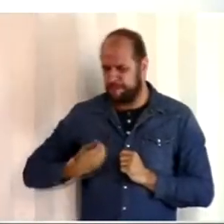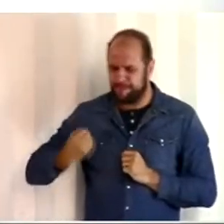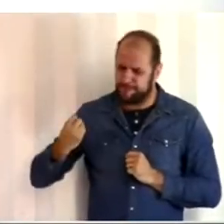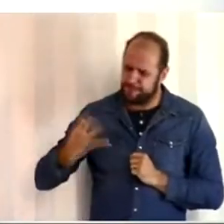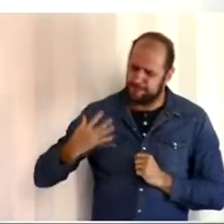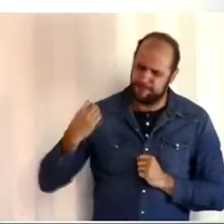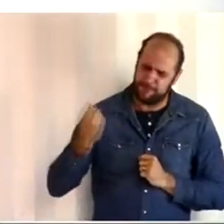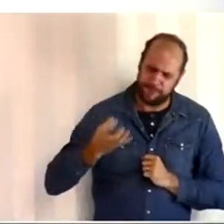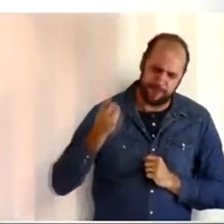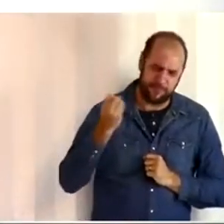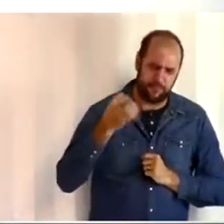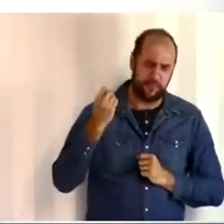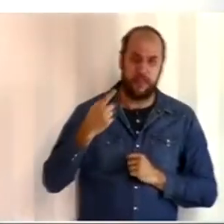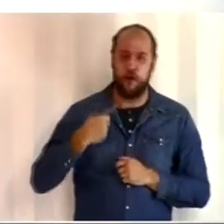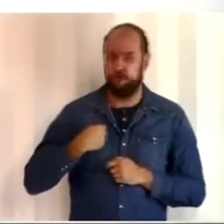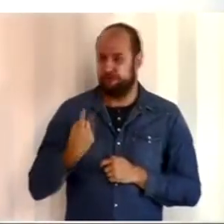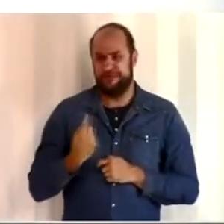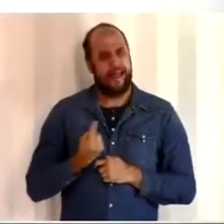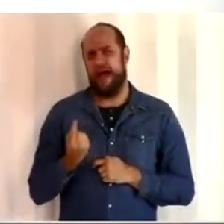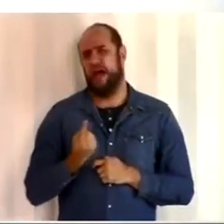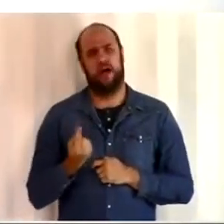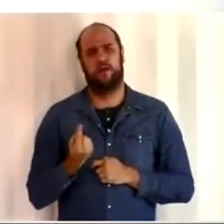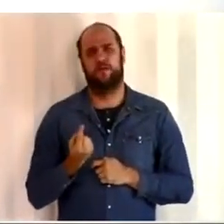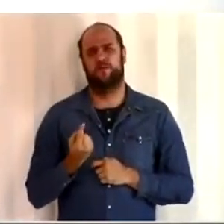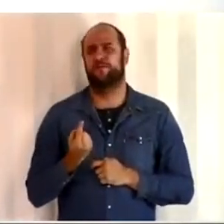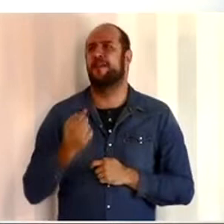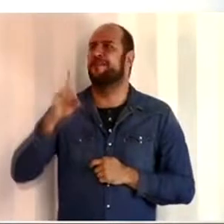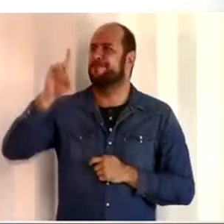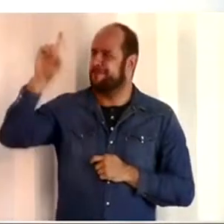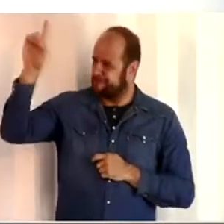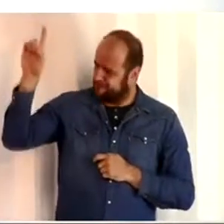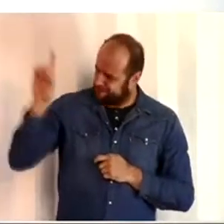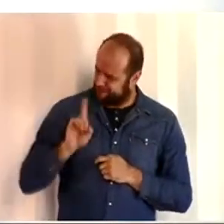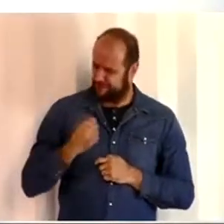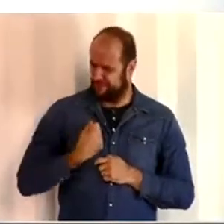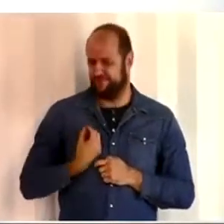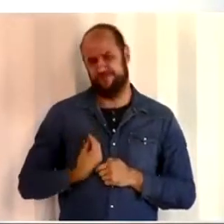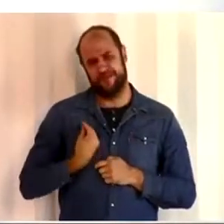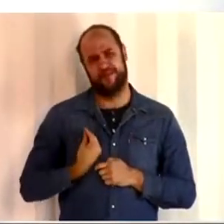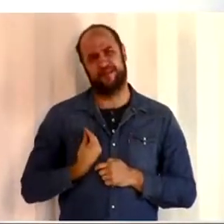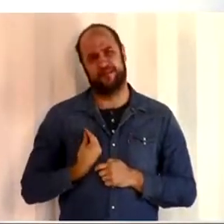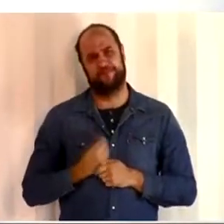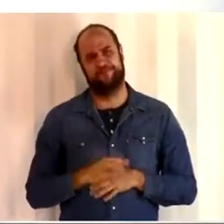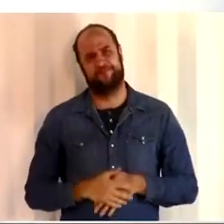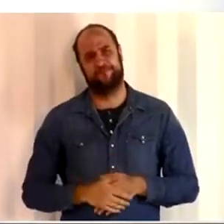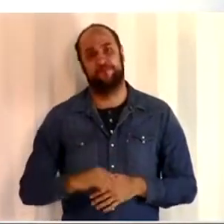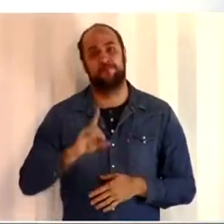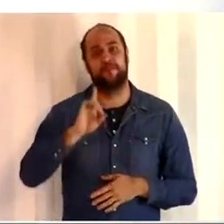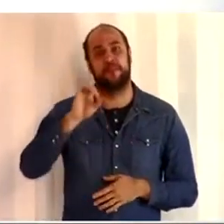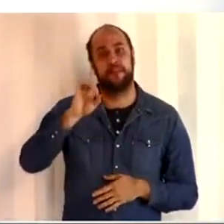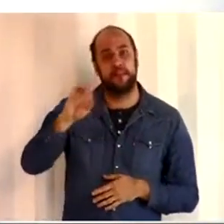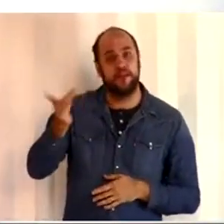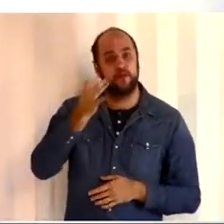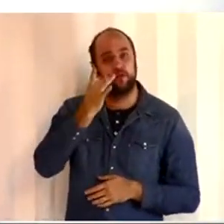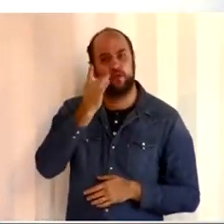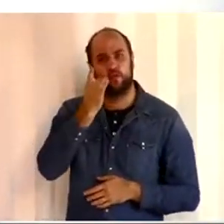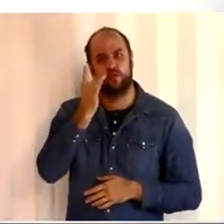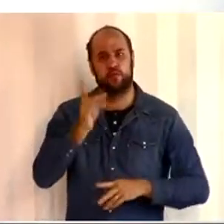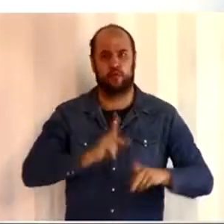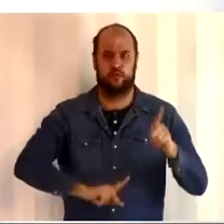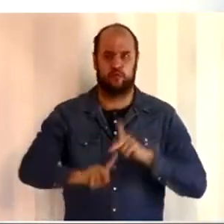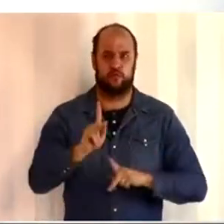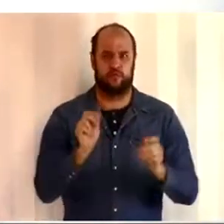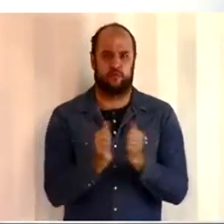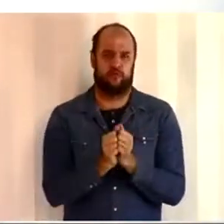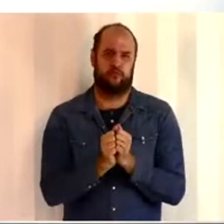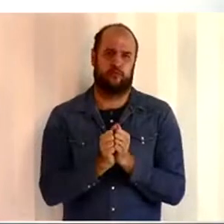caminhada, eu não estou só, o Senhor vai comigo. Deus está presente no meio do seu povo.